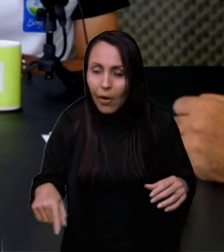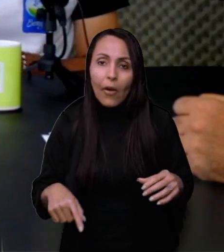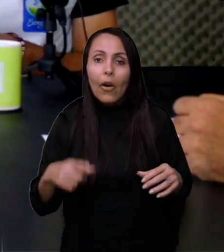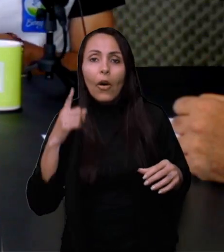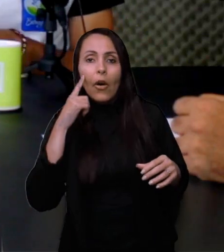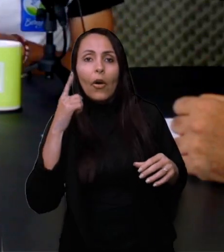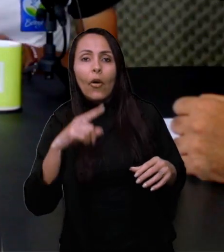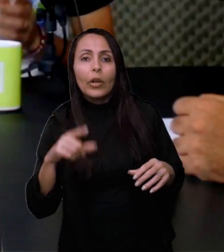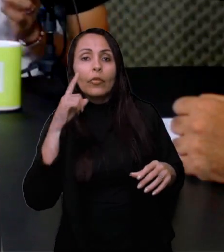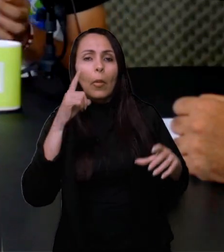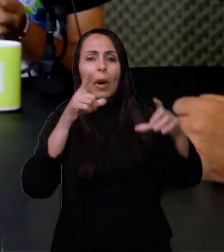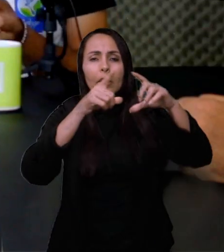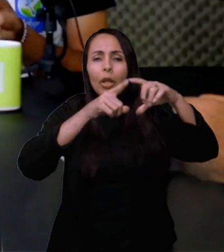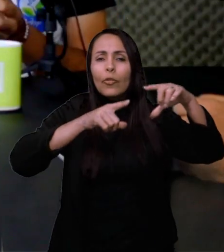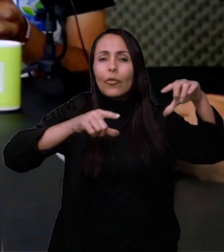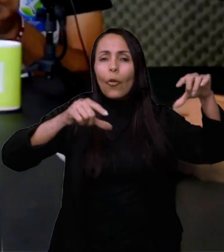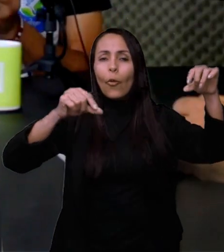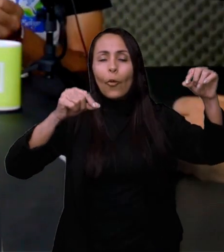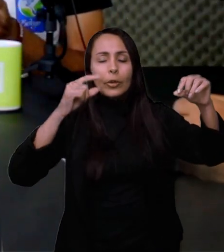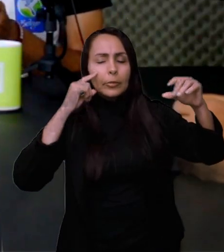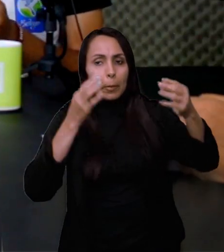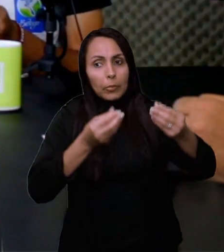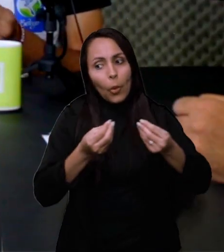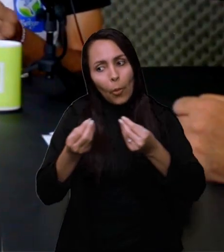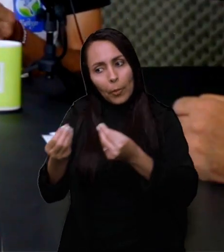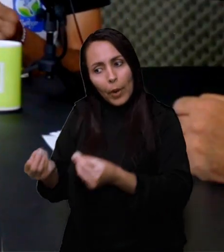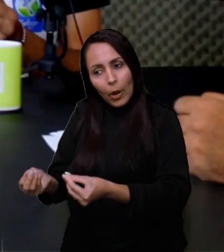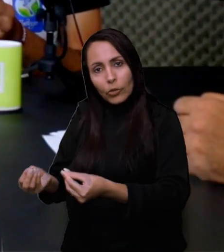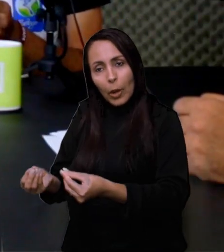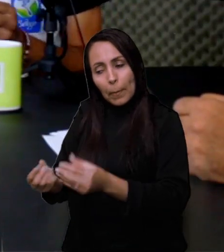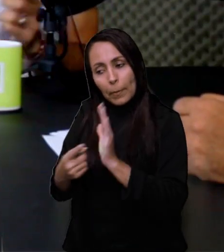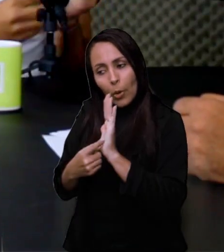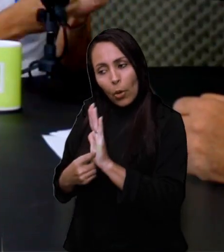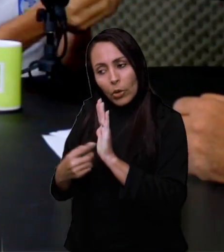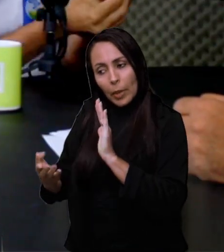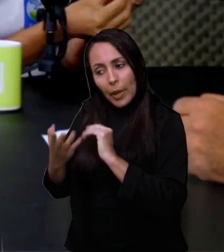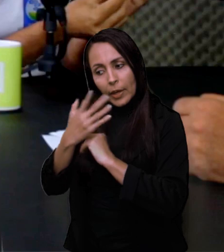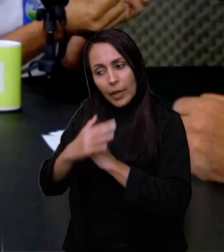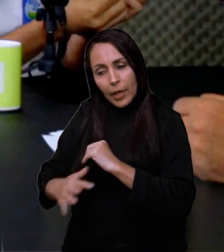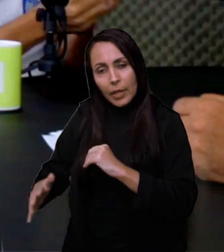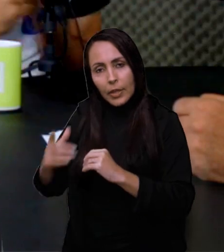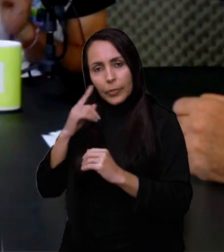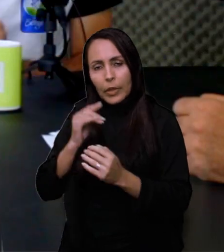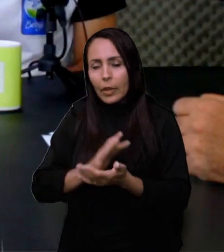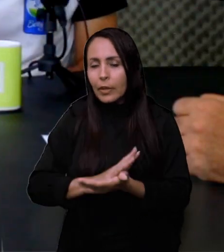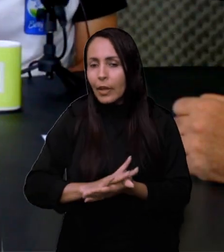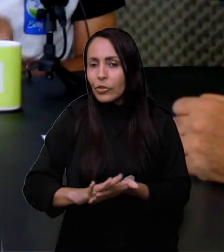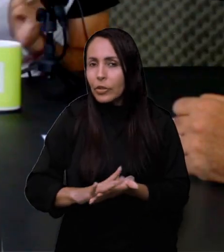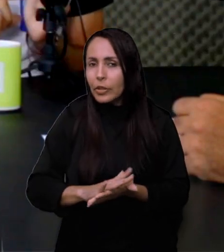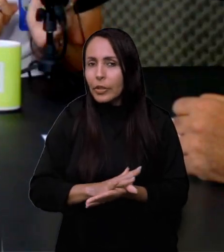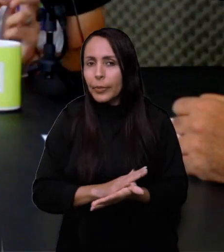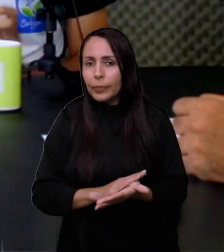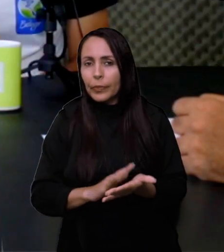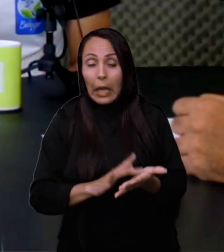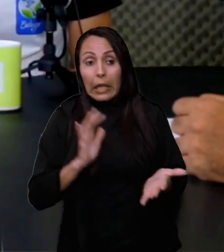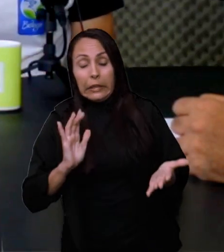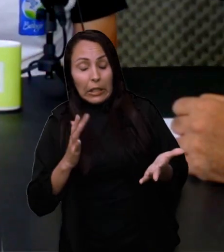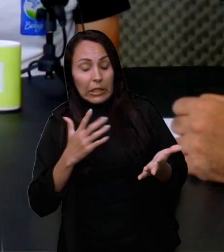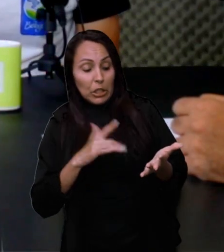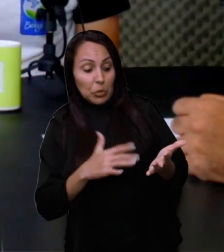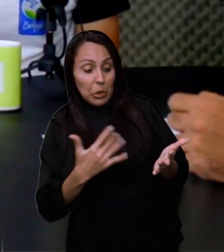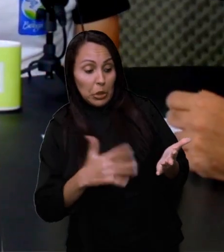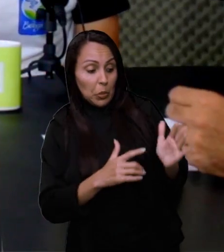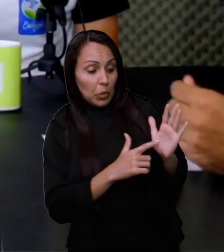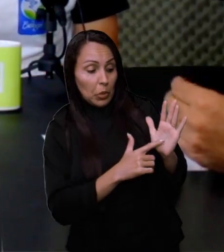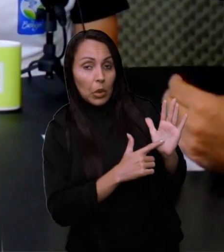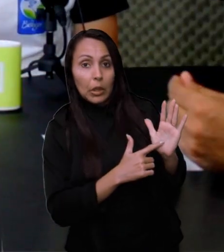formato dessa folha aqui. Aí pega a folhinha, mostra para a criança pegar a folha, sentir, sente a textura dessa, sente a textura dessa outra. Olha, essa tem espinho, essa não tem, entendeu? A gente